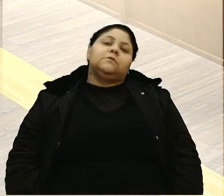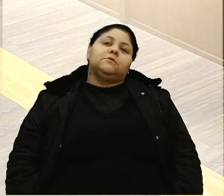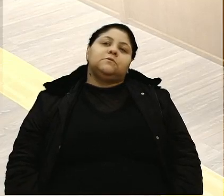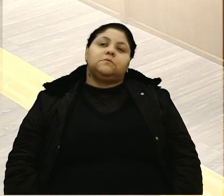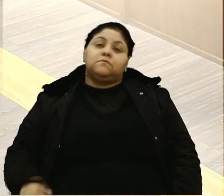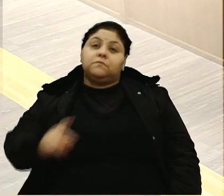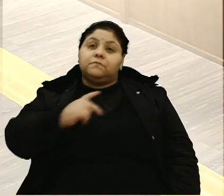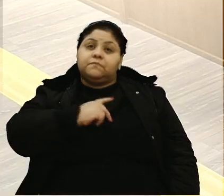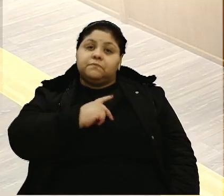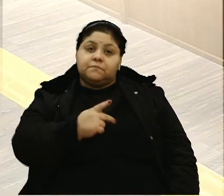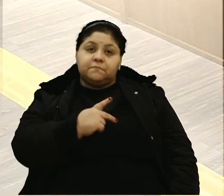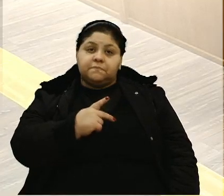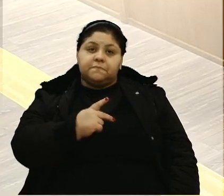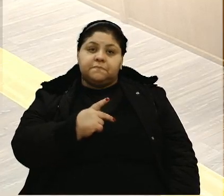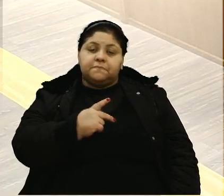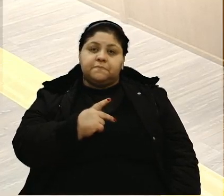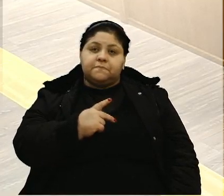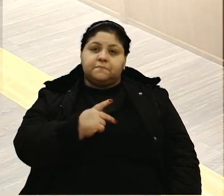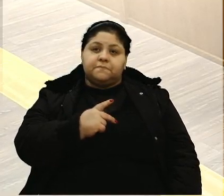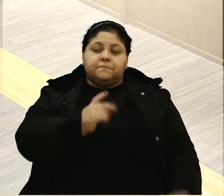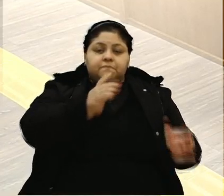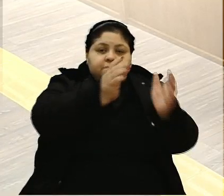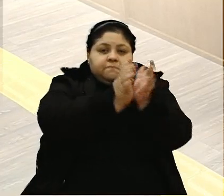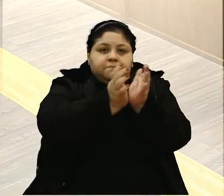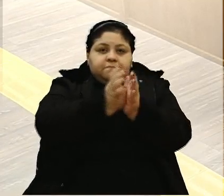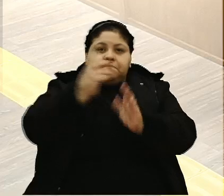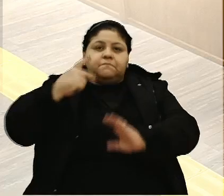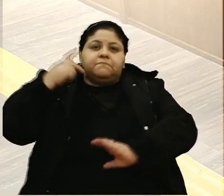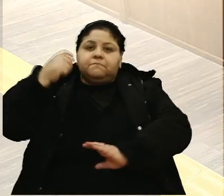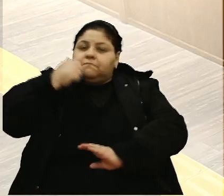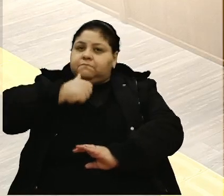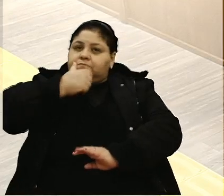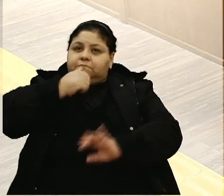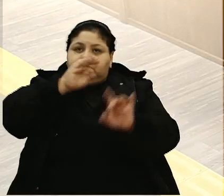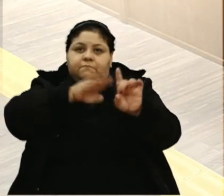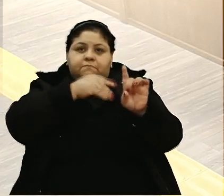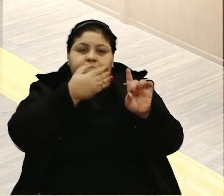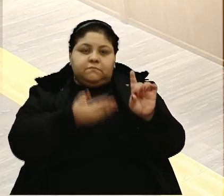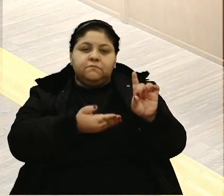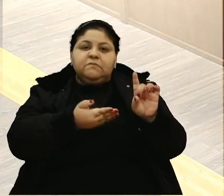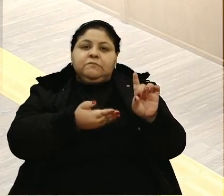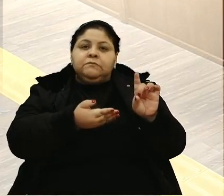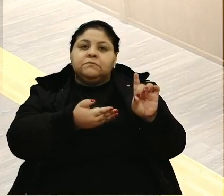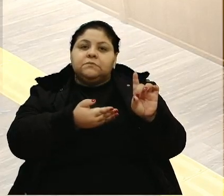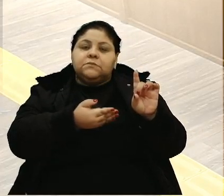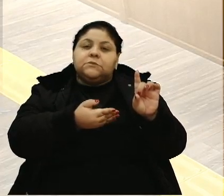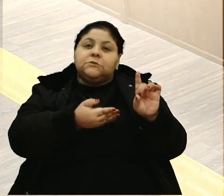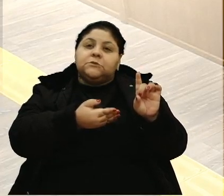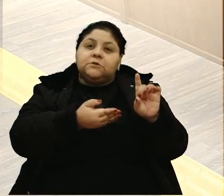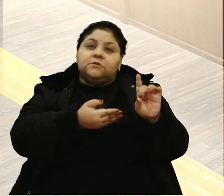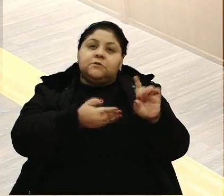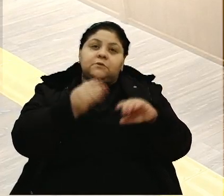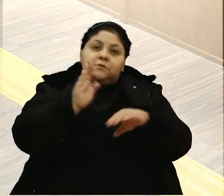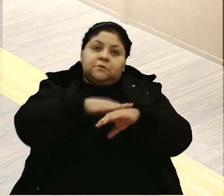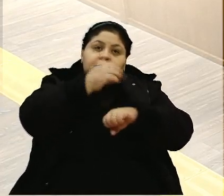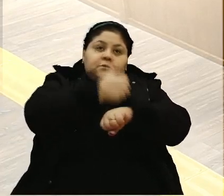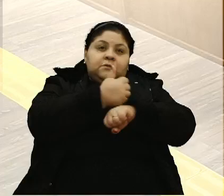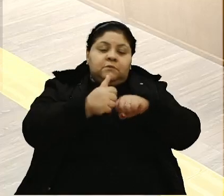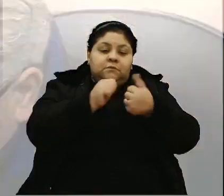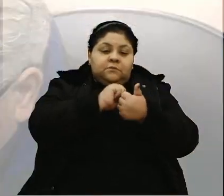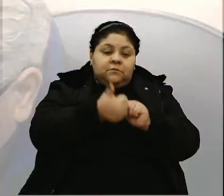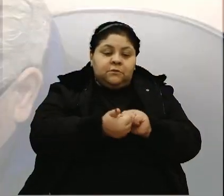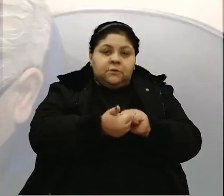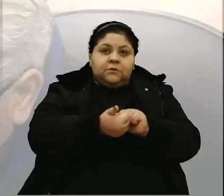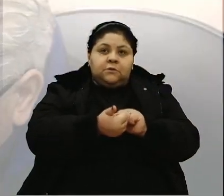Senhora presidente, senhoras e senhores vereadores, fazer uma homenagem especial a mais um profissional do esporte